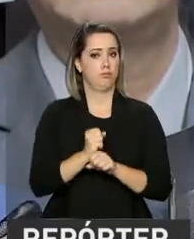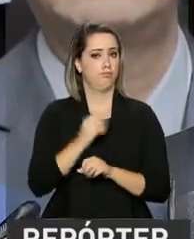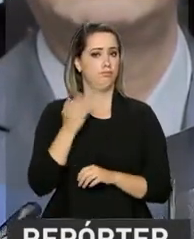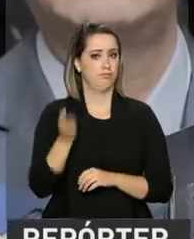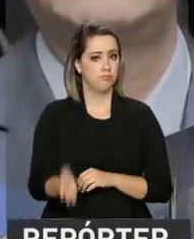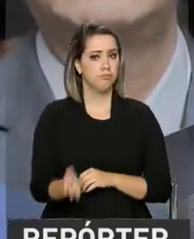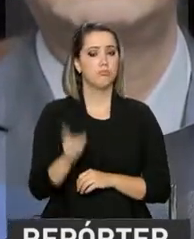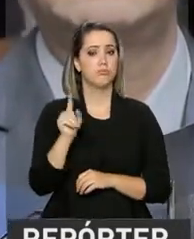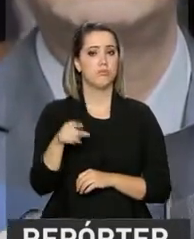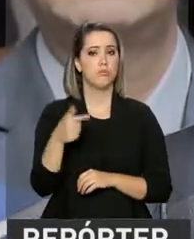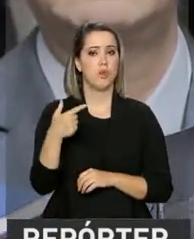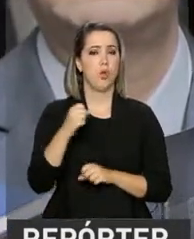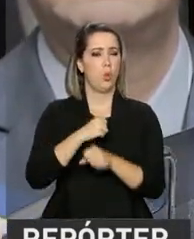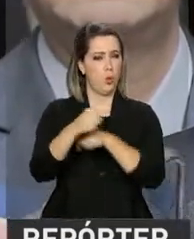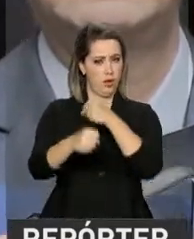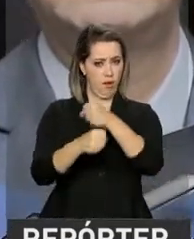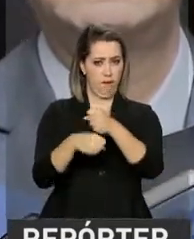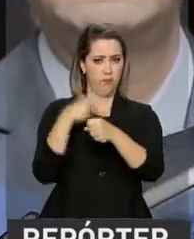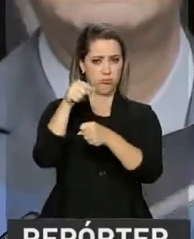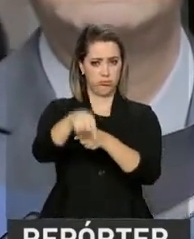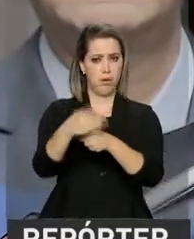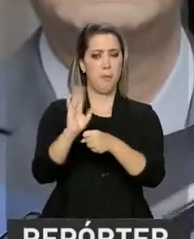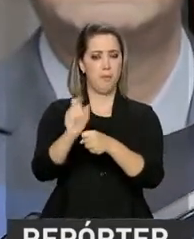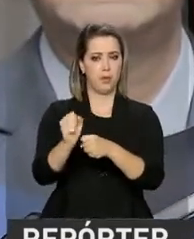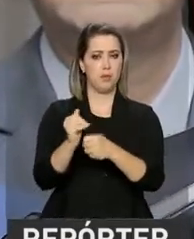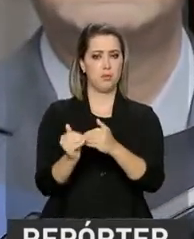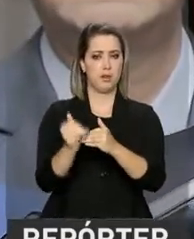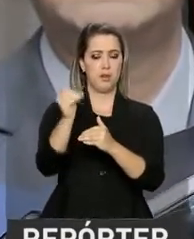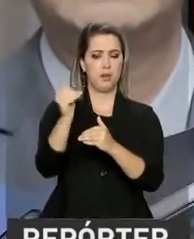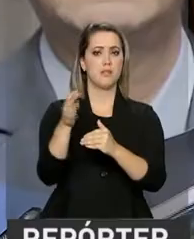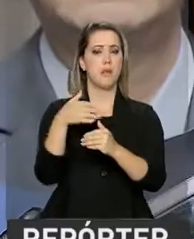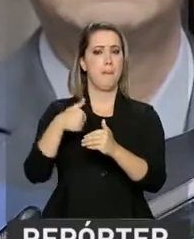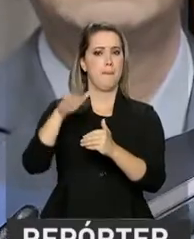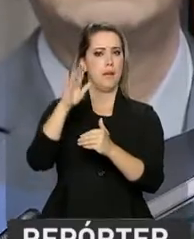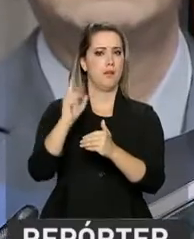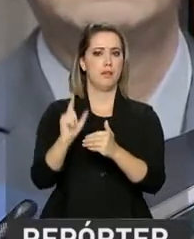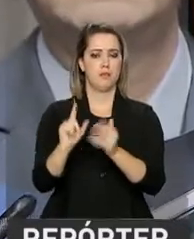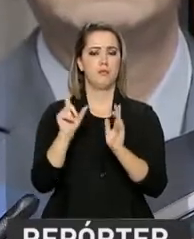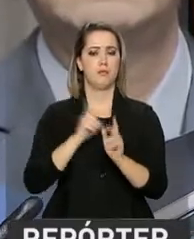Em 2018 nós podemos até crescer um pouco mais, porque tem muita capacidade ociosa na economia.